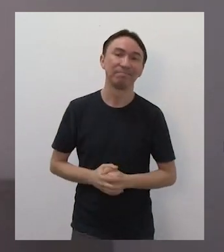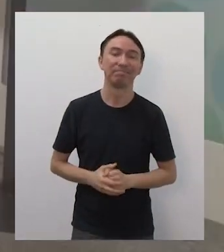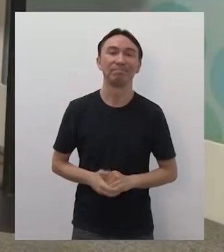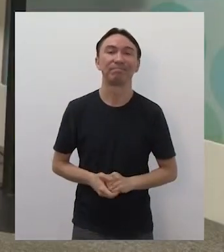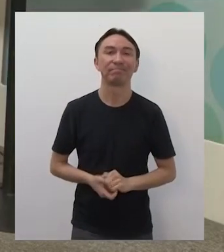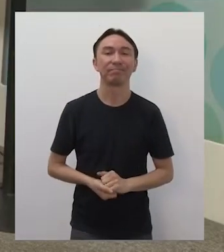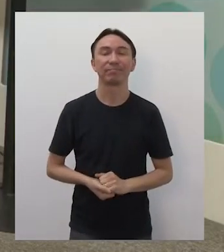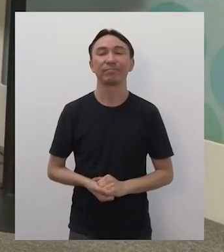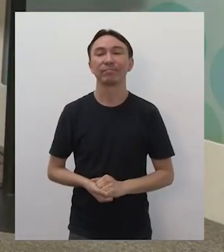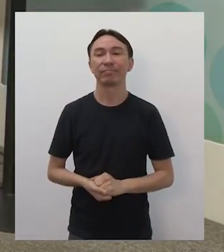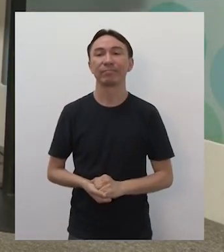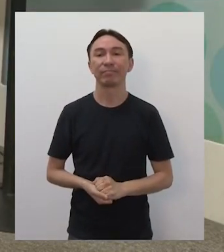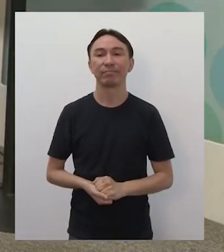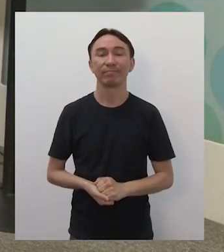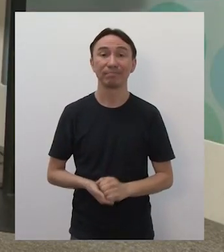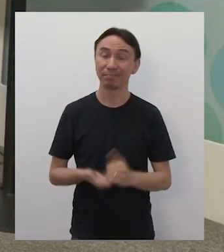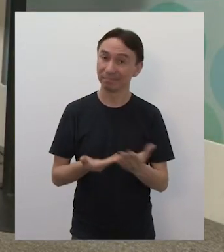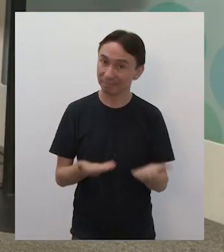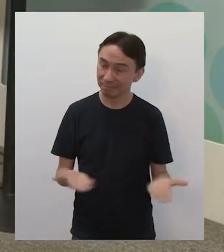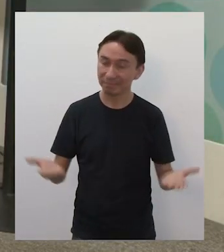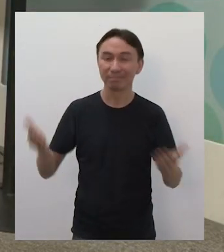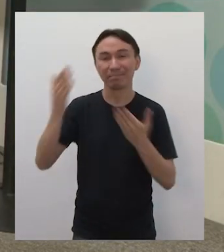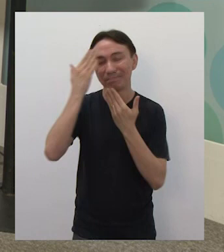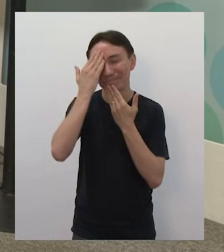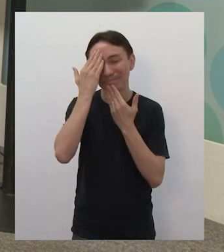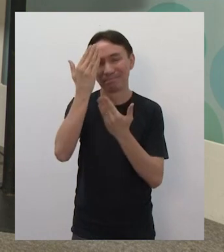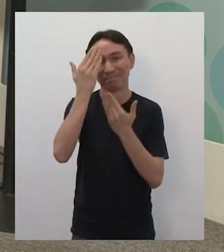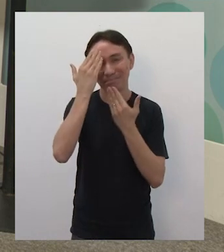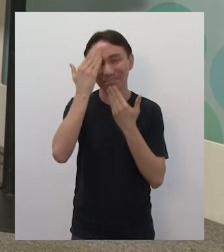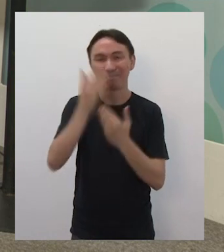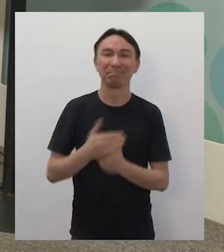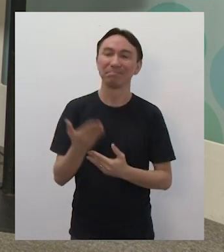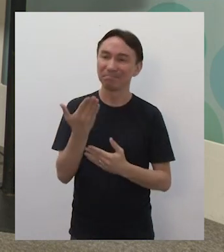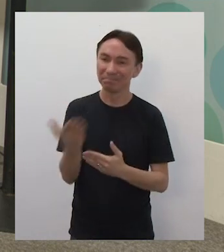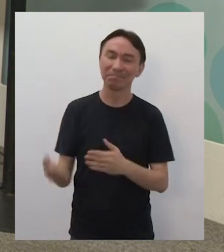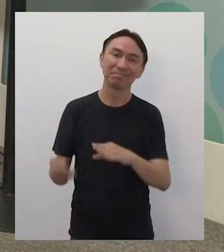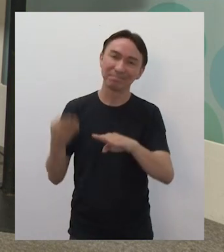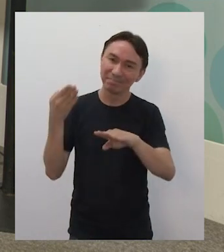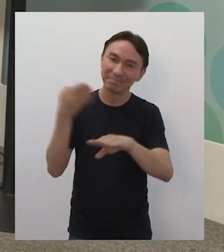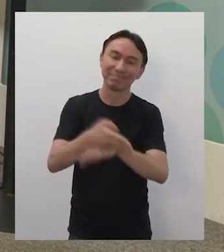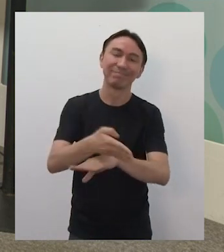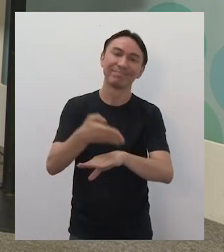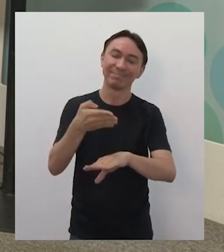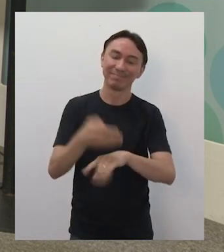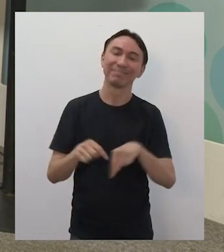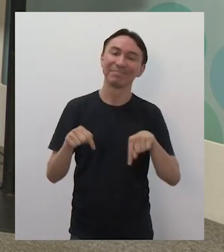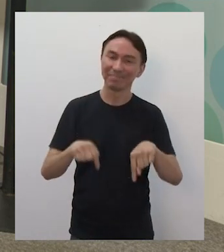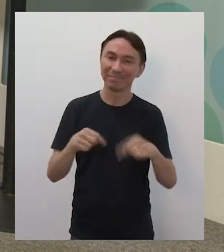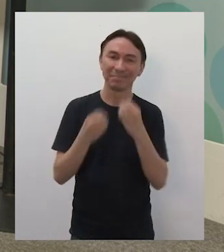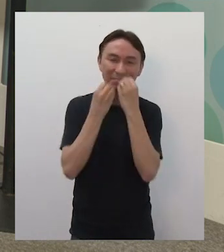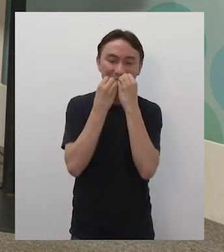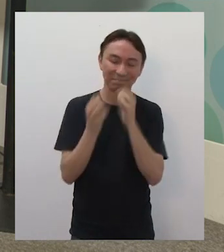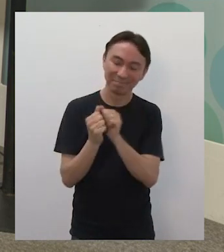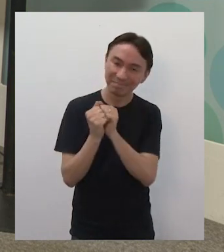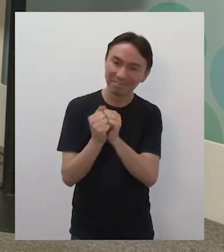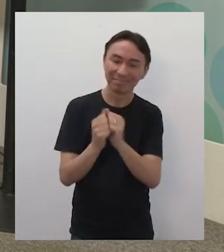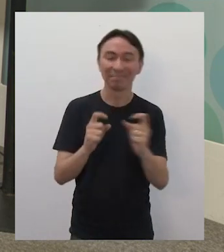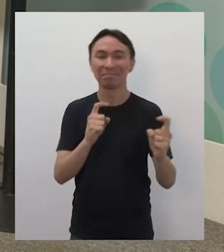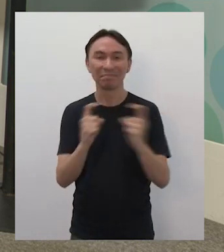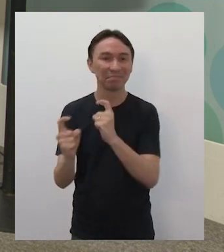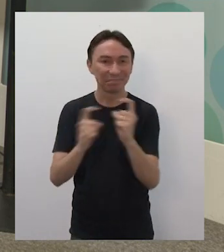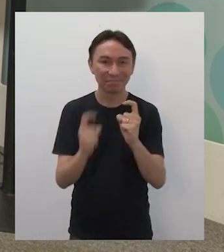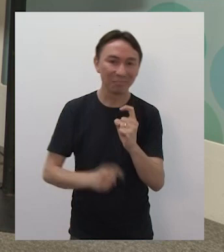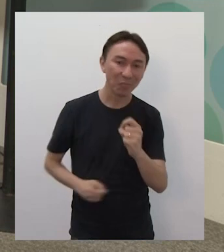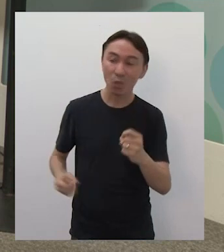Sim. Malu, eu gostaria de agradecer bastante a sua participação aí conosco, né, na nossa roda de conversa, Abertura ao